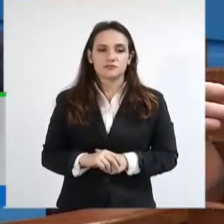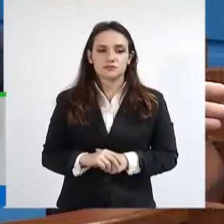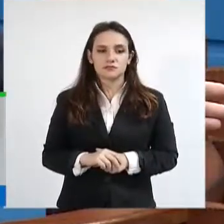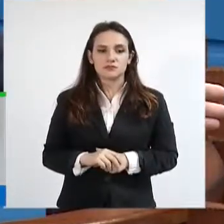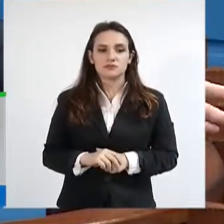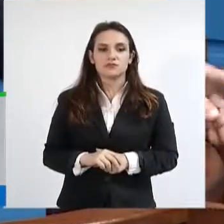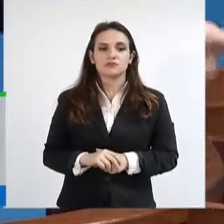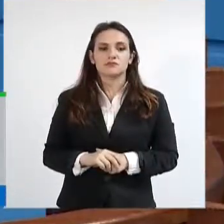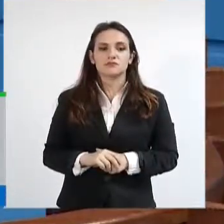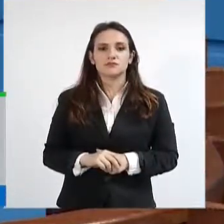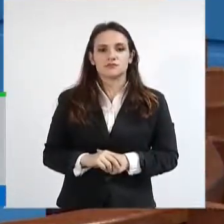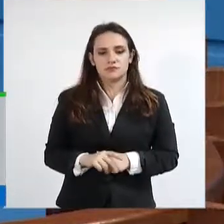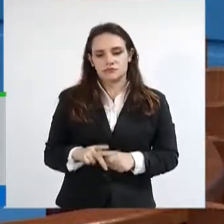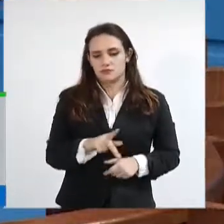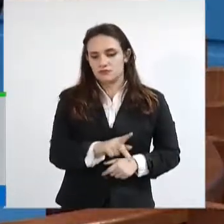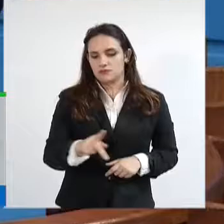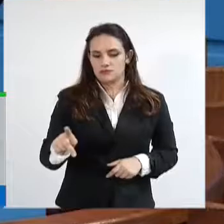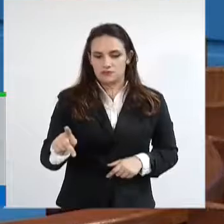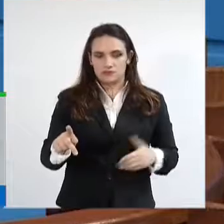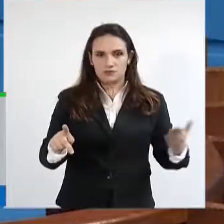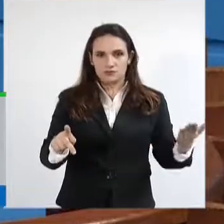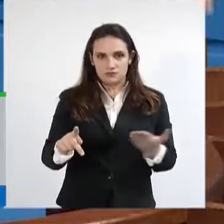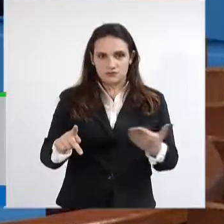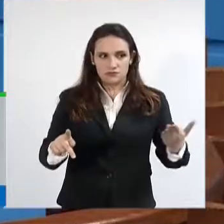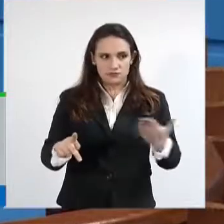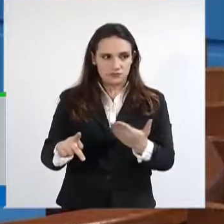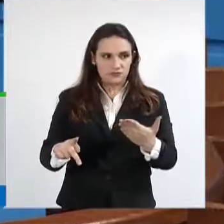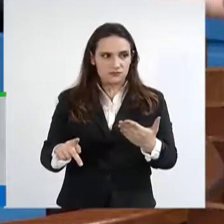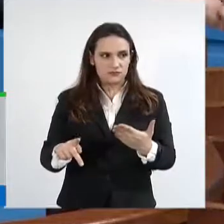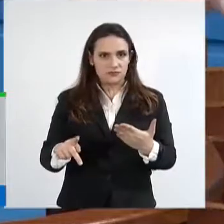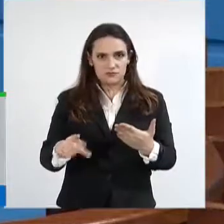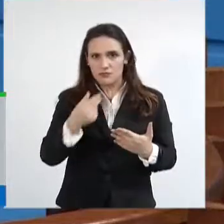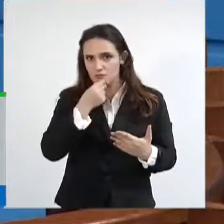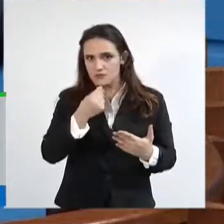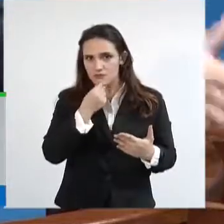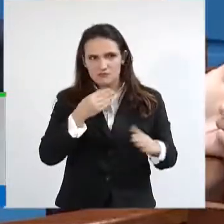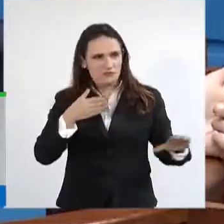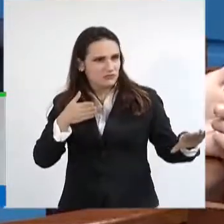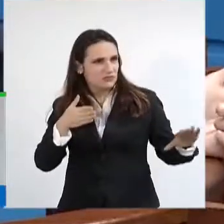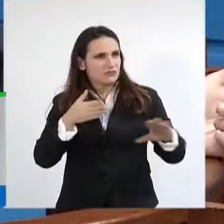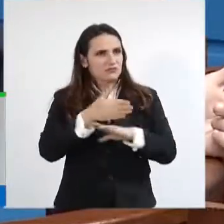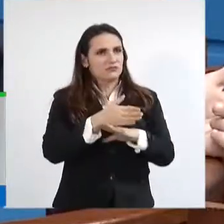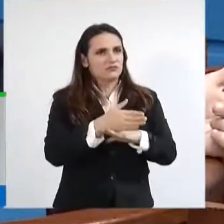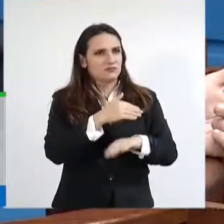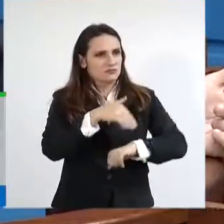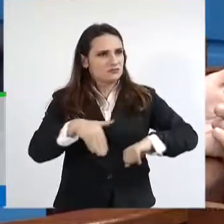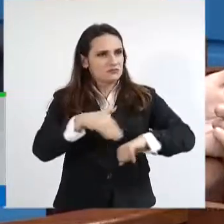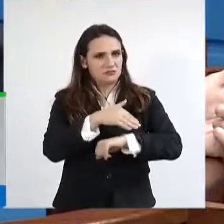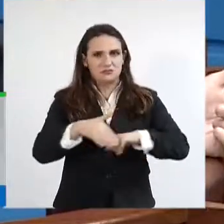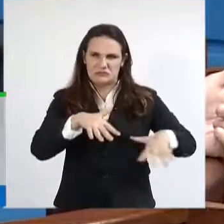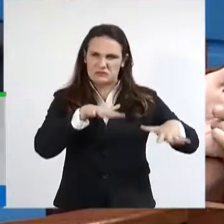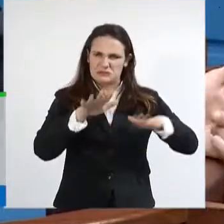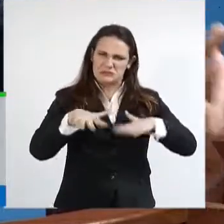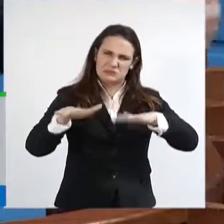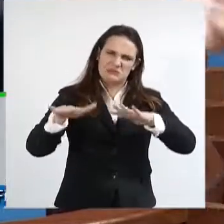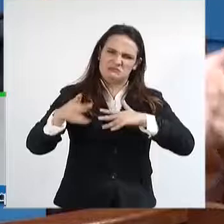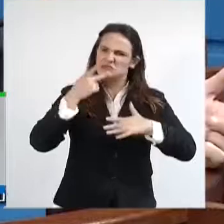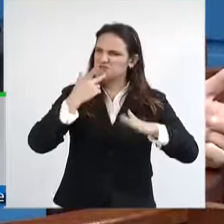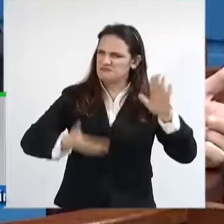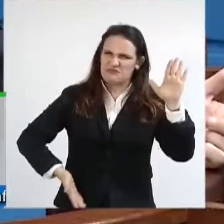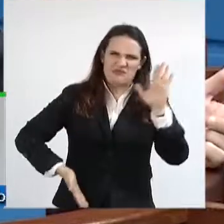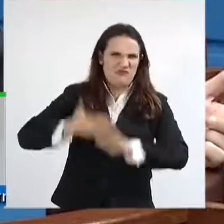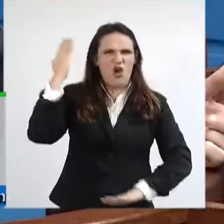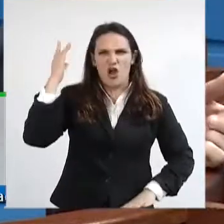República, como ele fez no governo da Dilma, que foi para a rua de verde e amarelo e pediu fora Dilma, chamou o